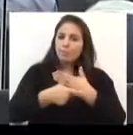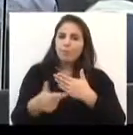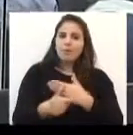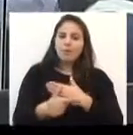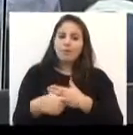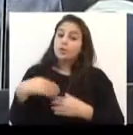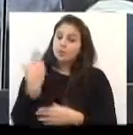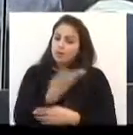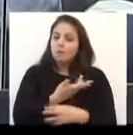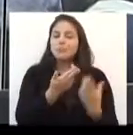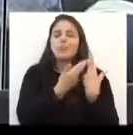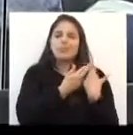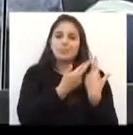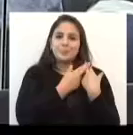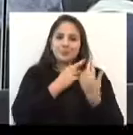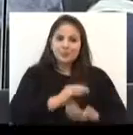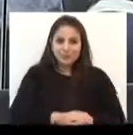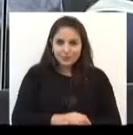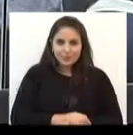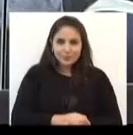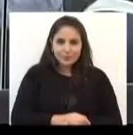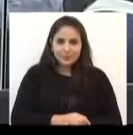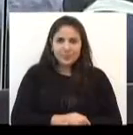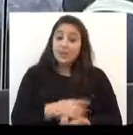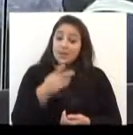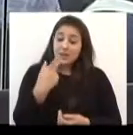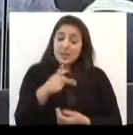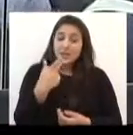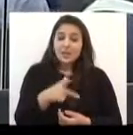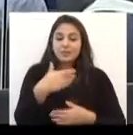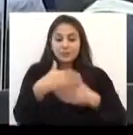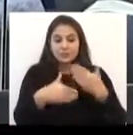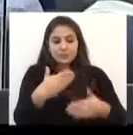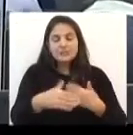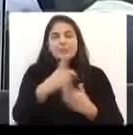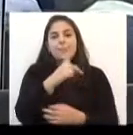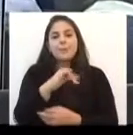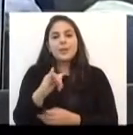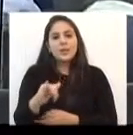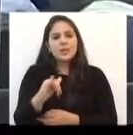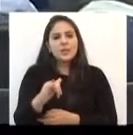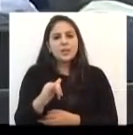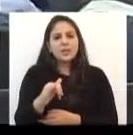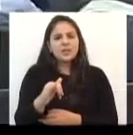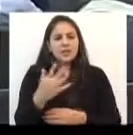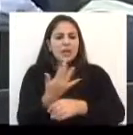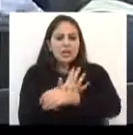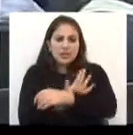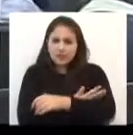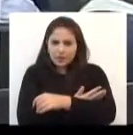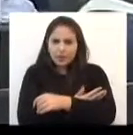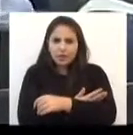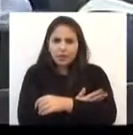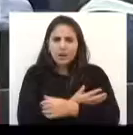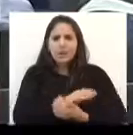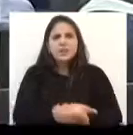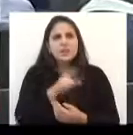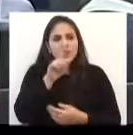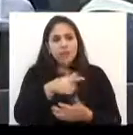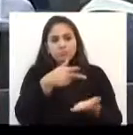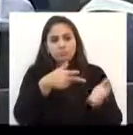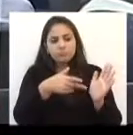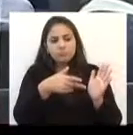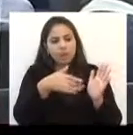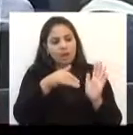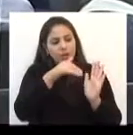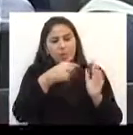a nossa responsabilidade, né? Esse processo de CPI, esse processo da grama, que é a pauta,